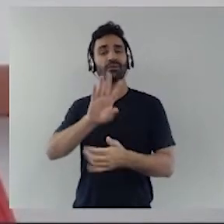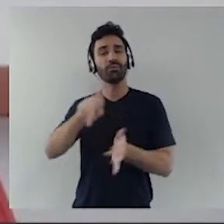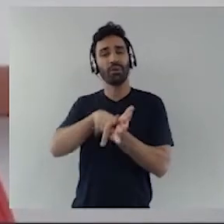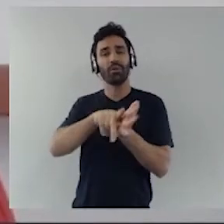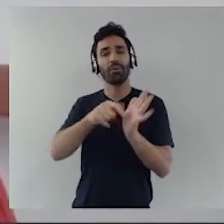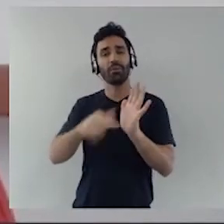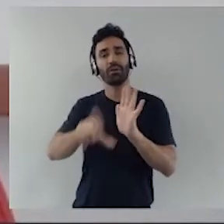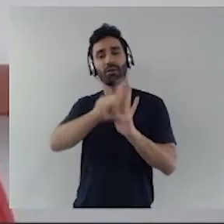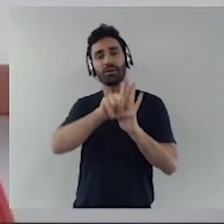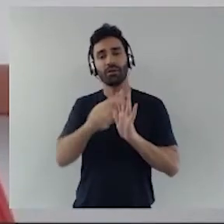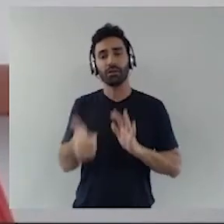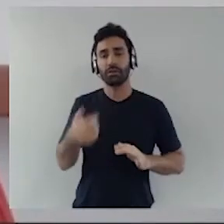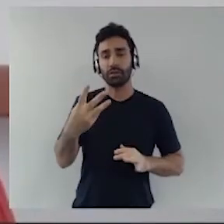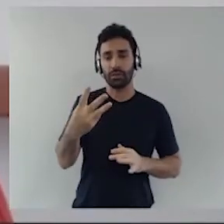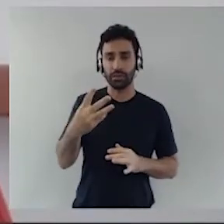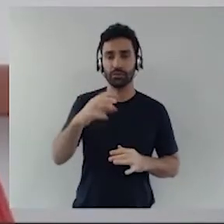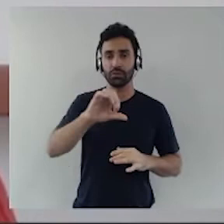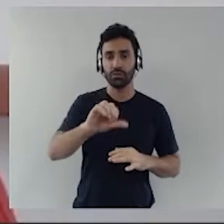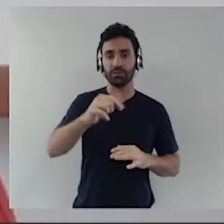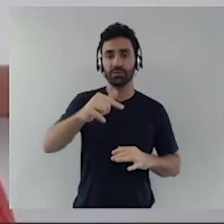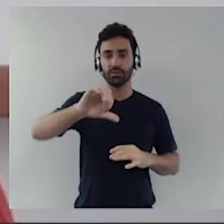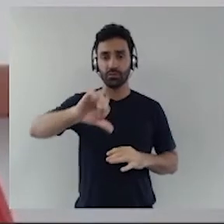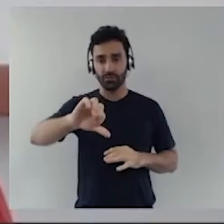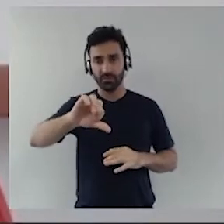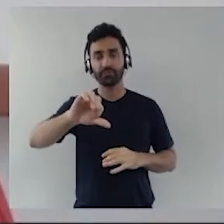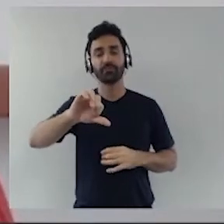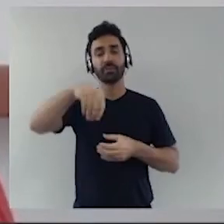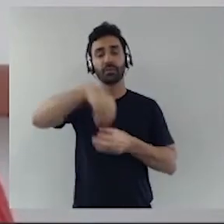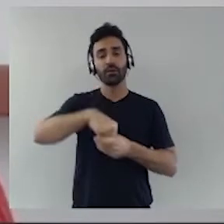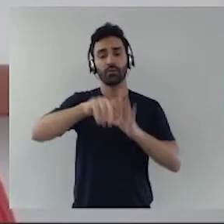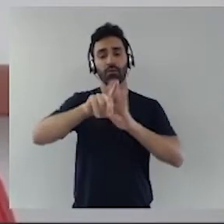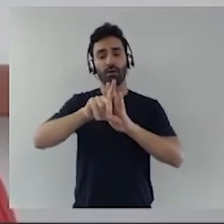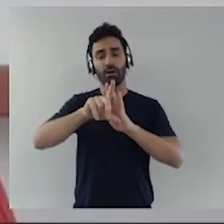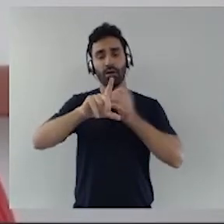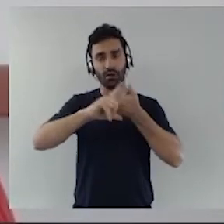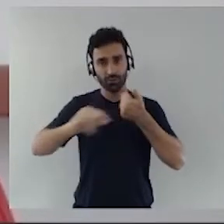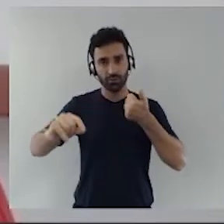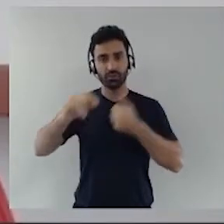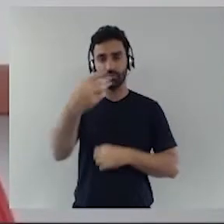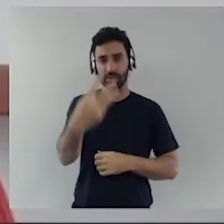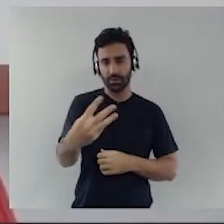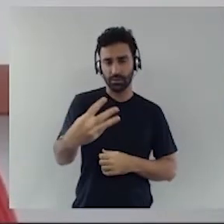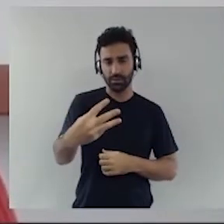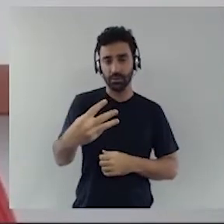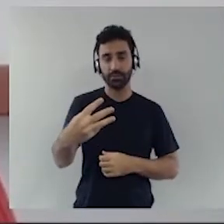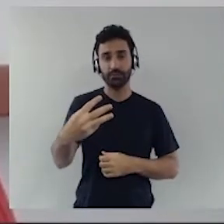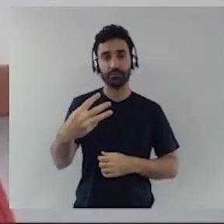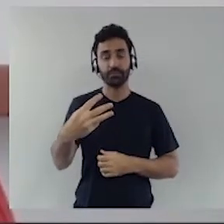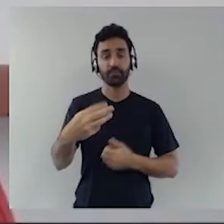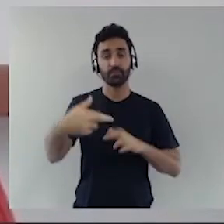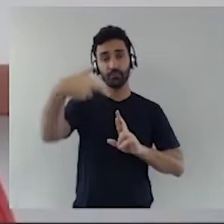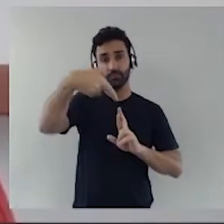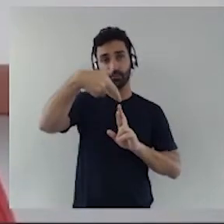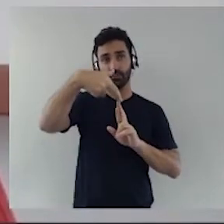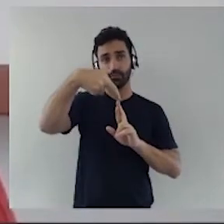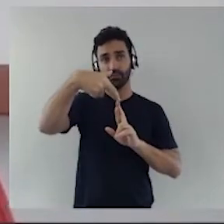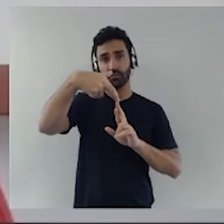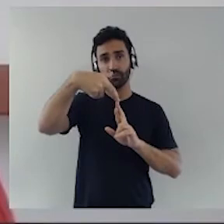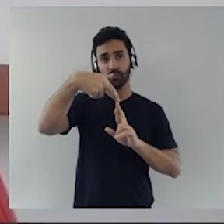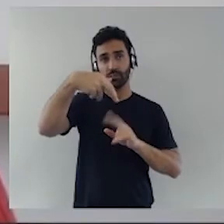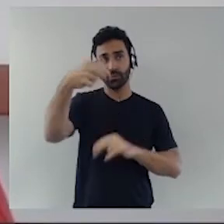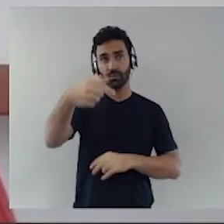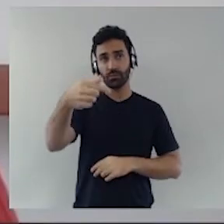própria lei 13979 no seu artigo 3º inciso